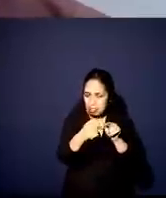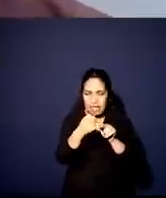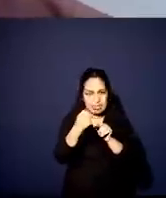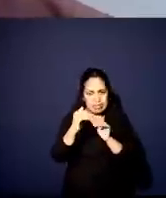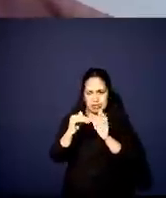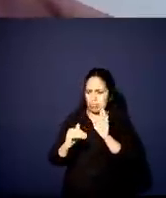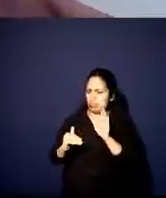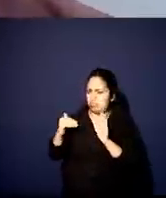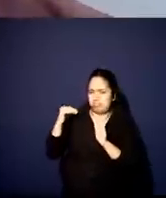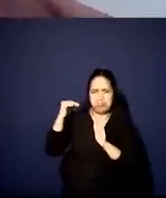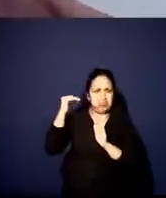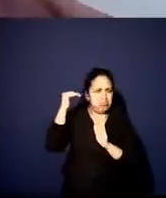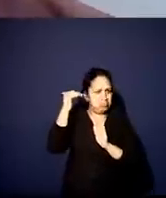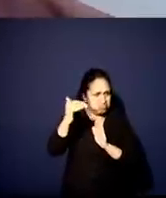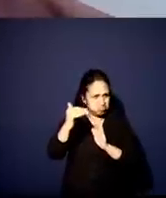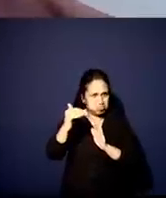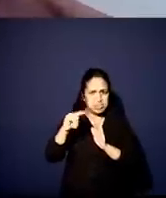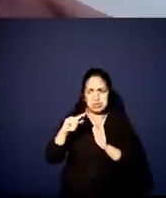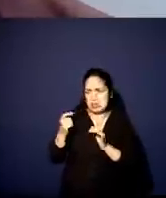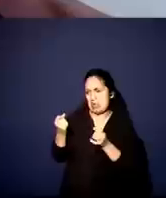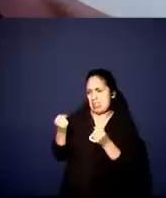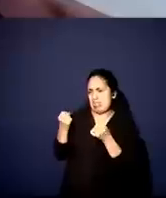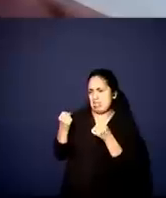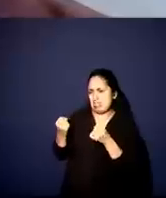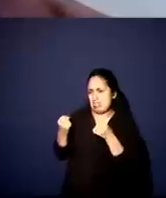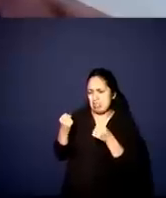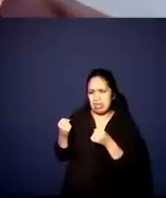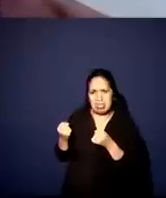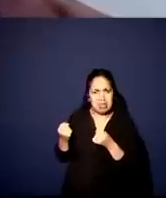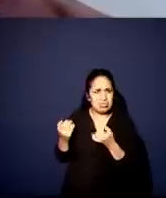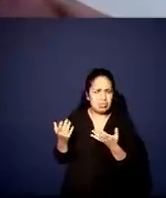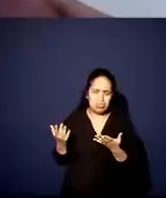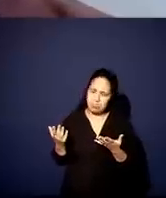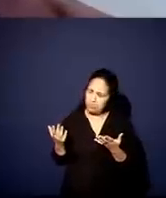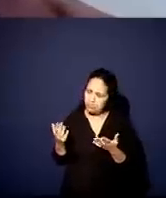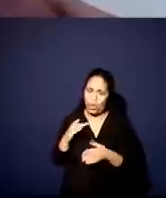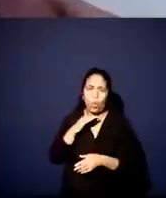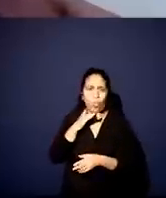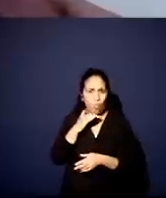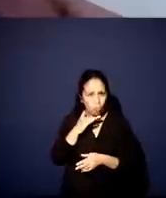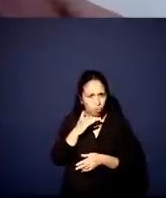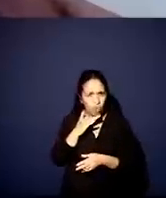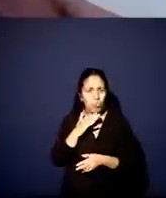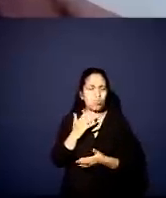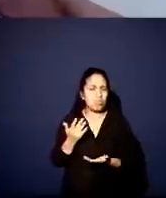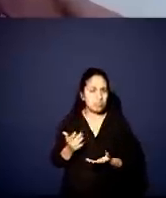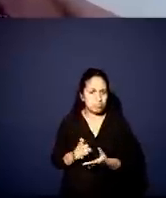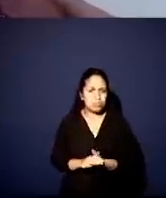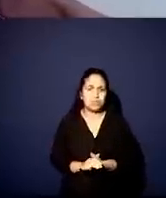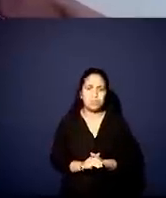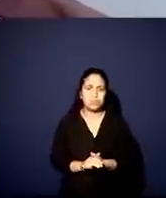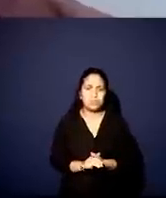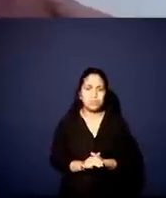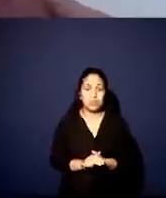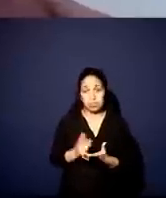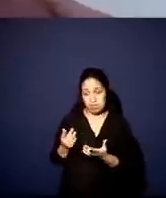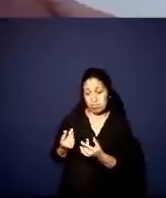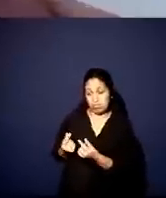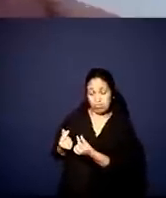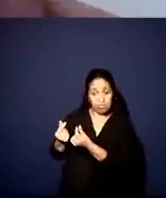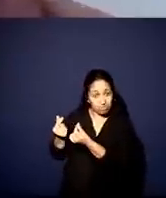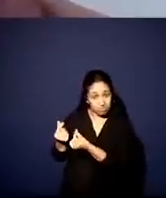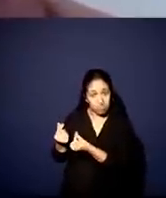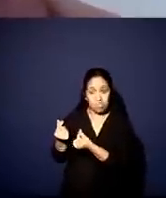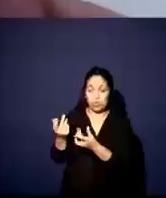ambiciosas. O custo de se carregar uma meta desse tamanho é gigantesco. É um custo... seja financeiro,